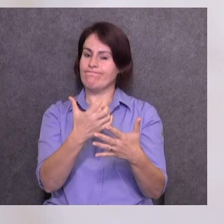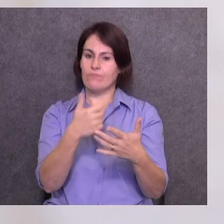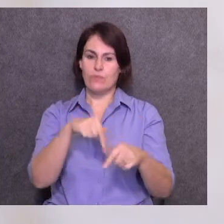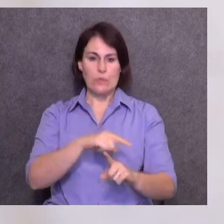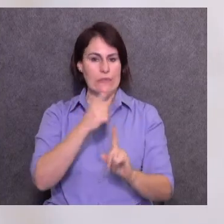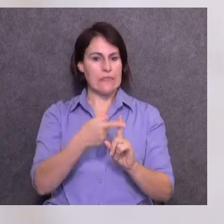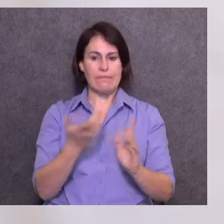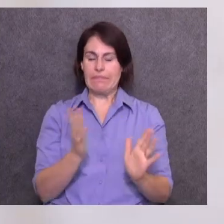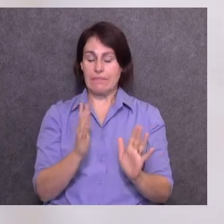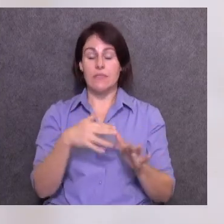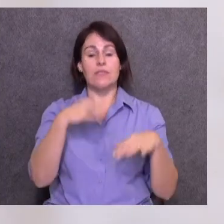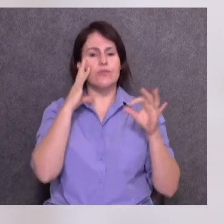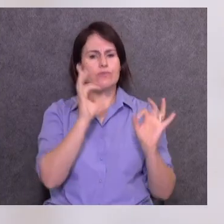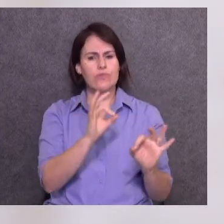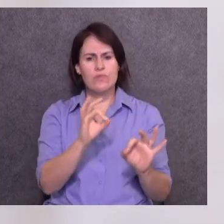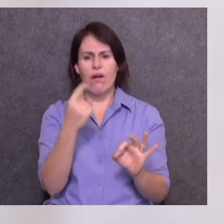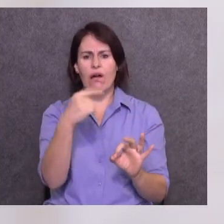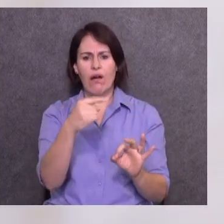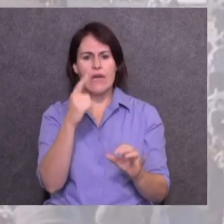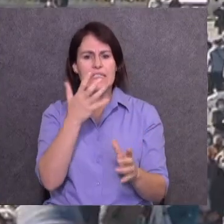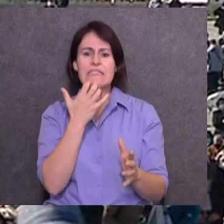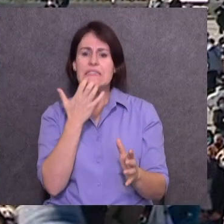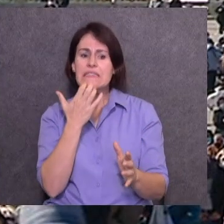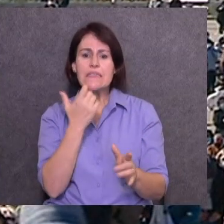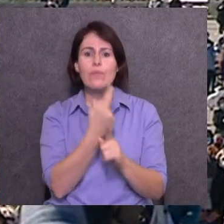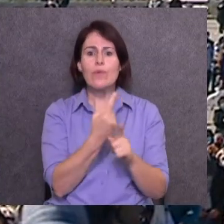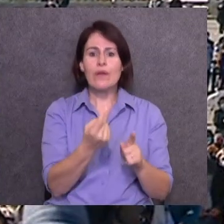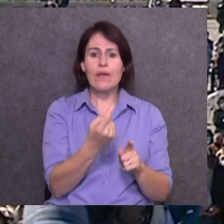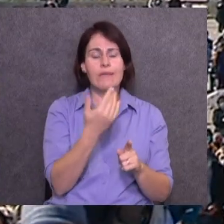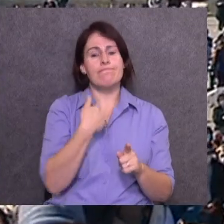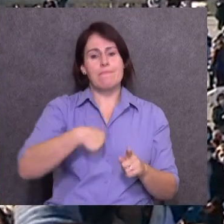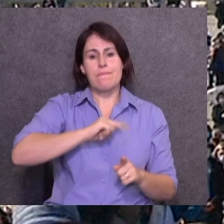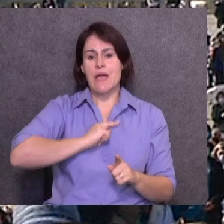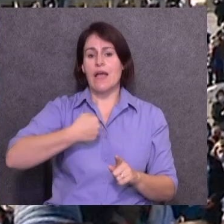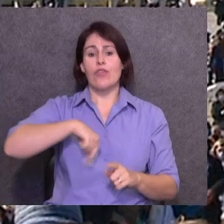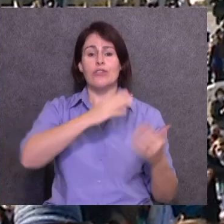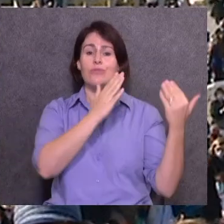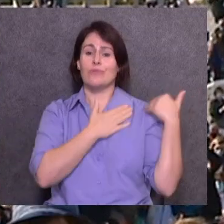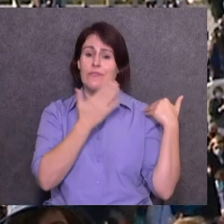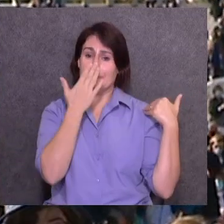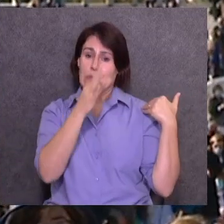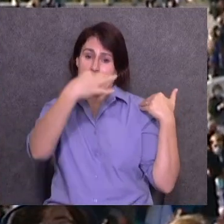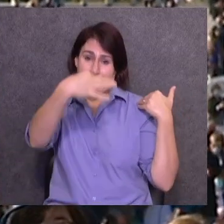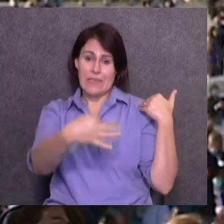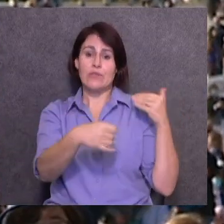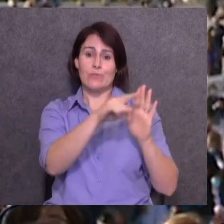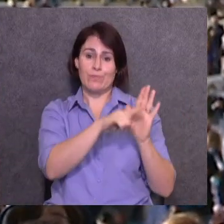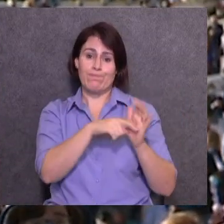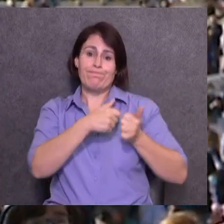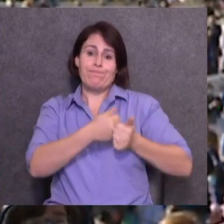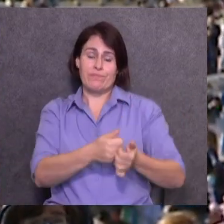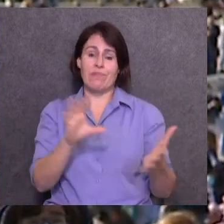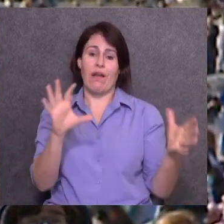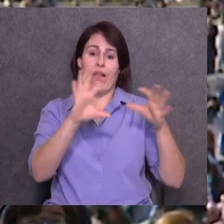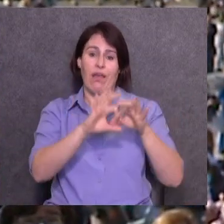atenta e cuidadosa provém de uma atitude necessária e responsável perante os condicionalismos